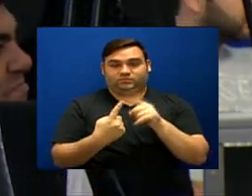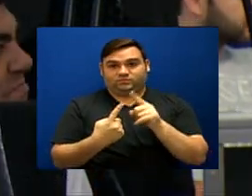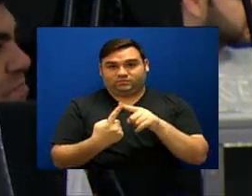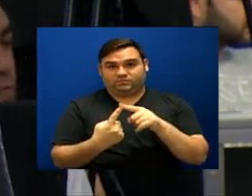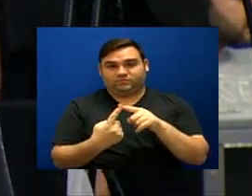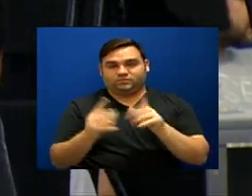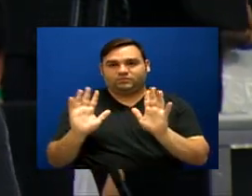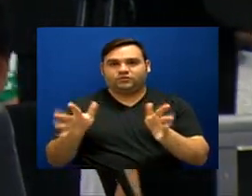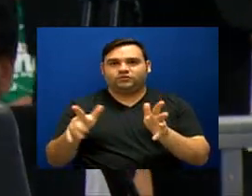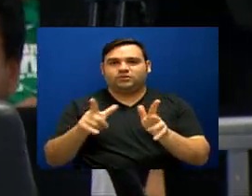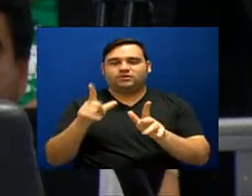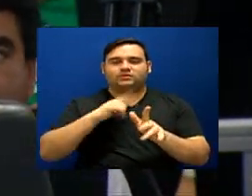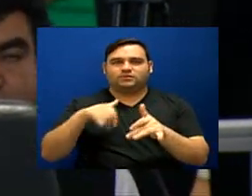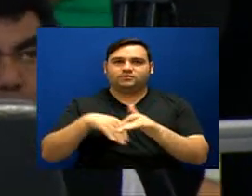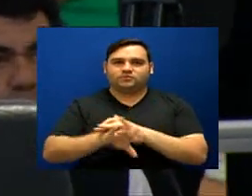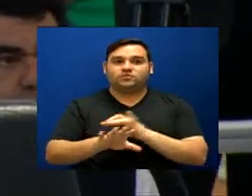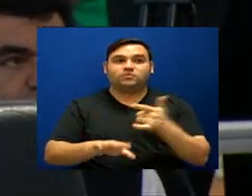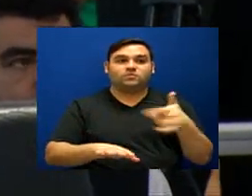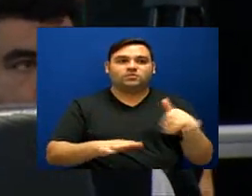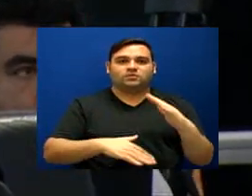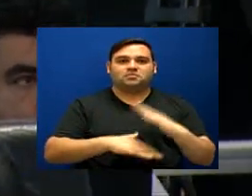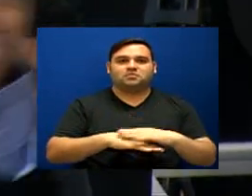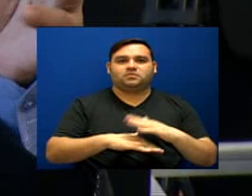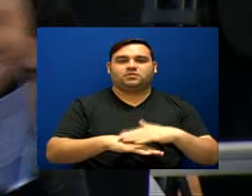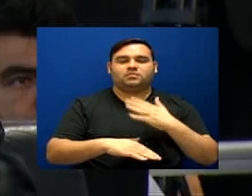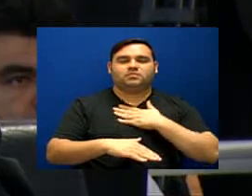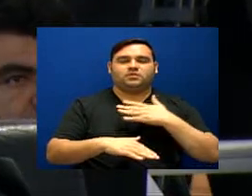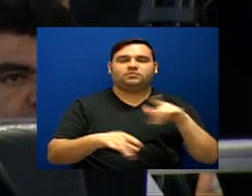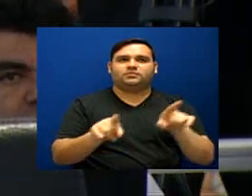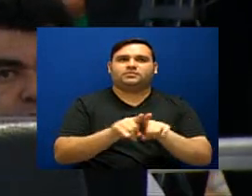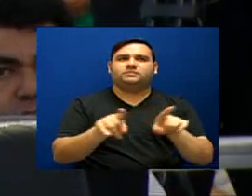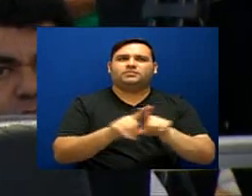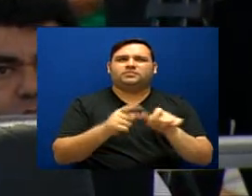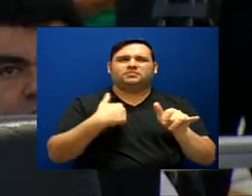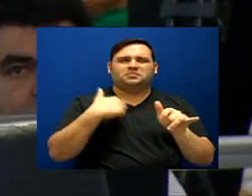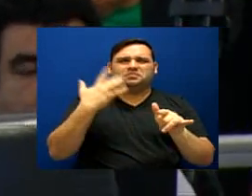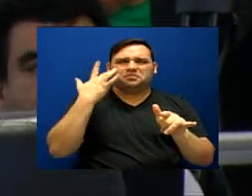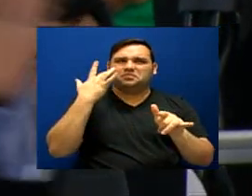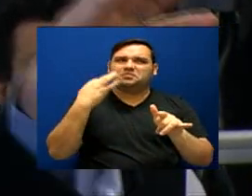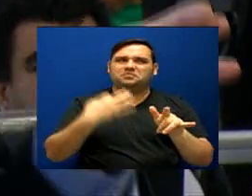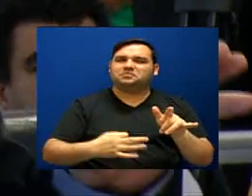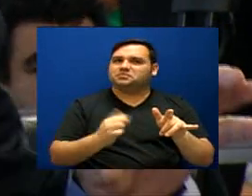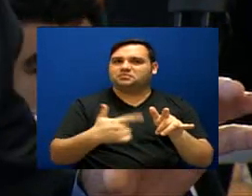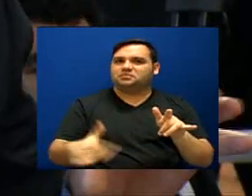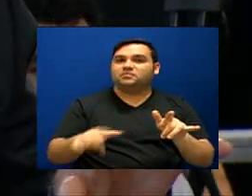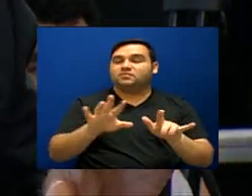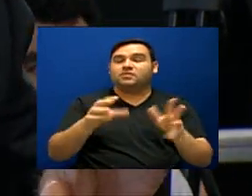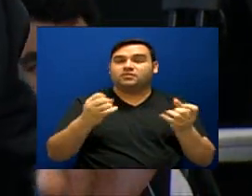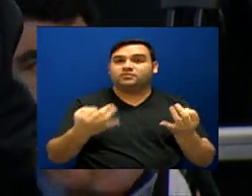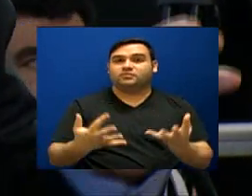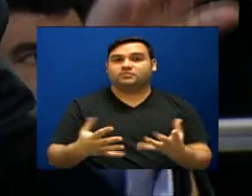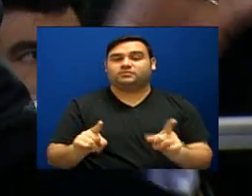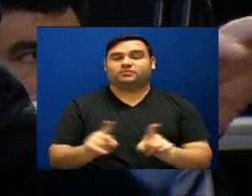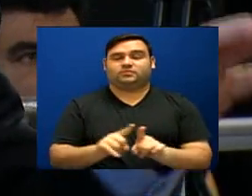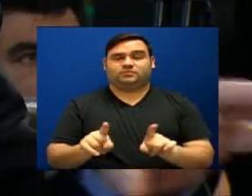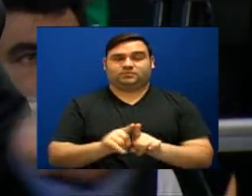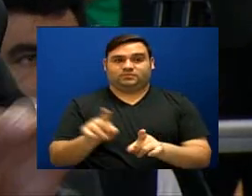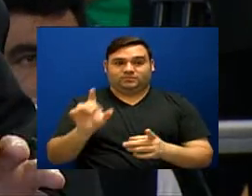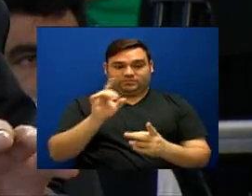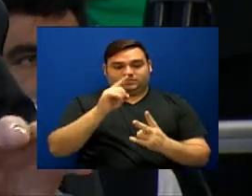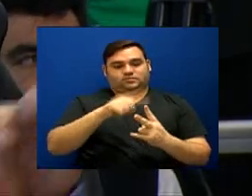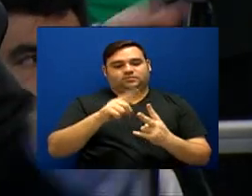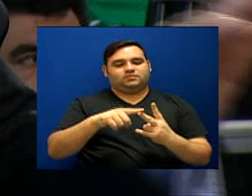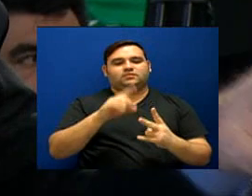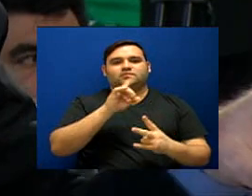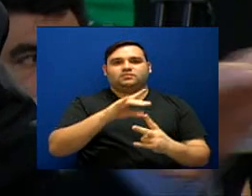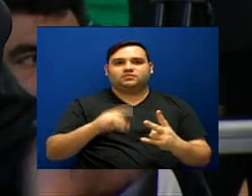Um é um projeto que já está arquivado, o outro é de minha autoria. Aliás, eu não tenho certeza se está arquivado. Mas cada um deles